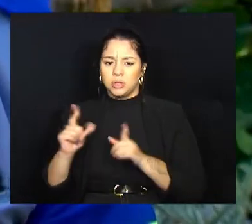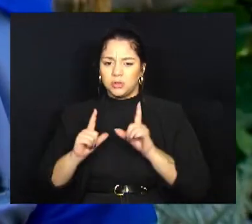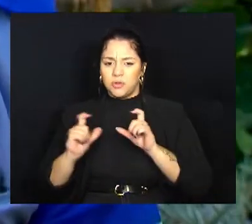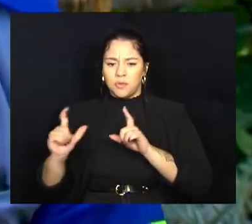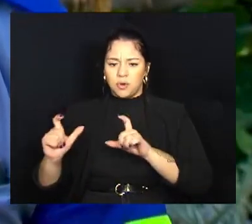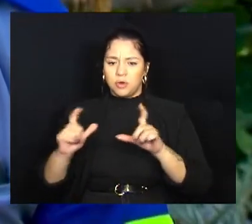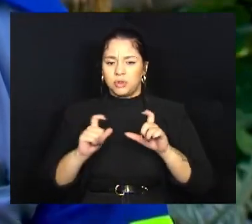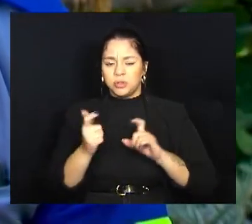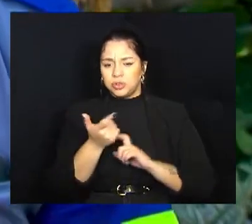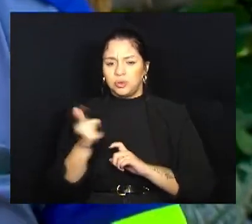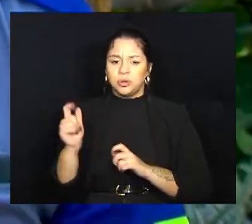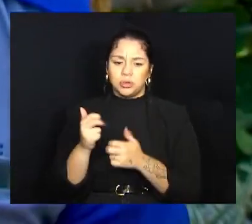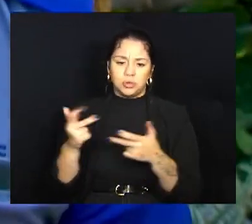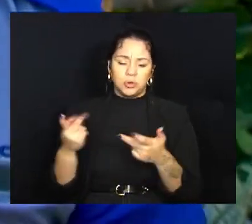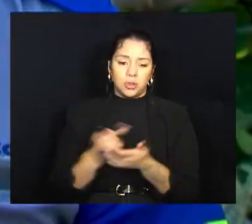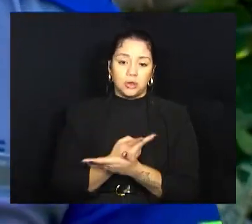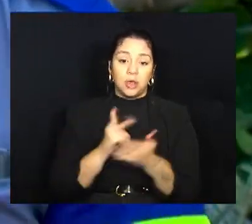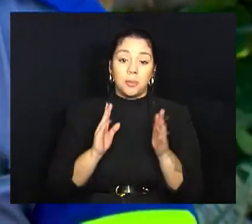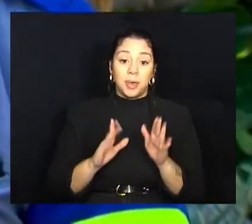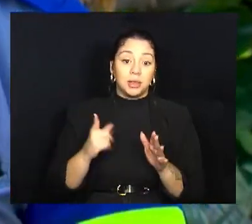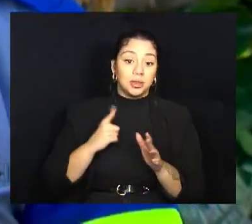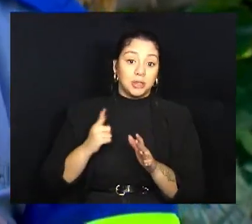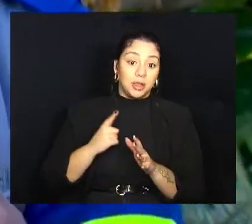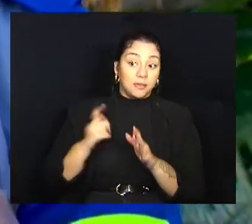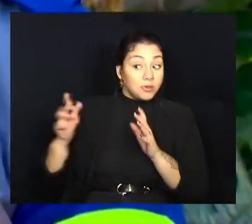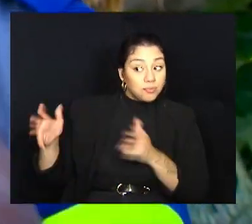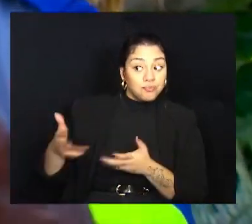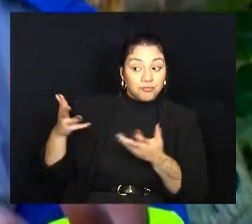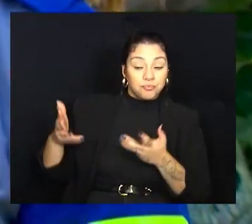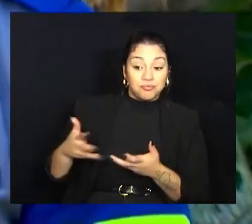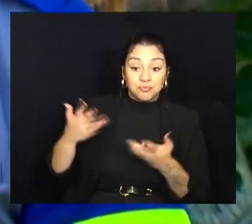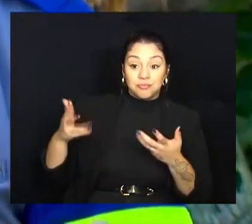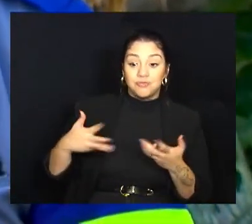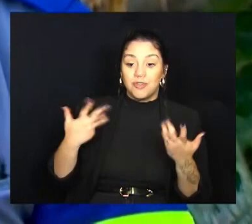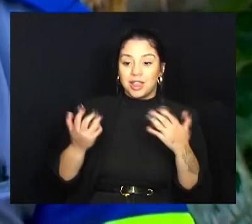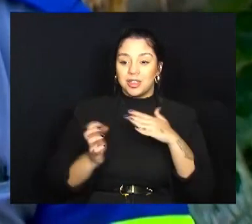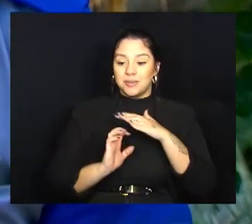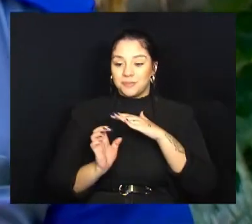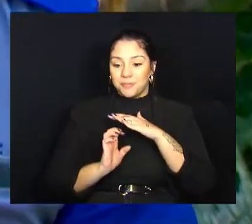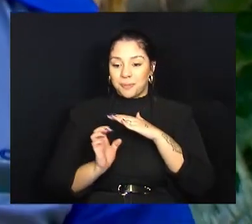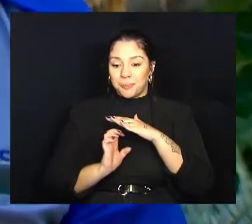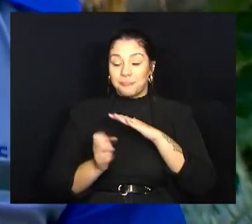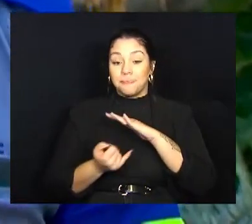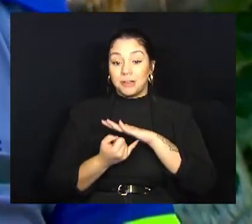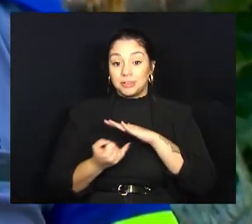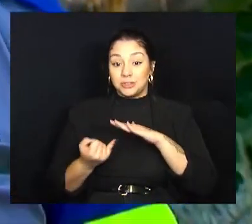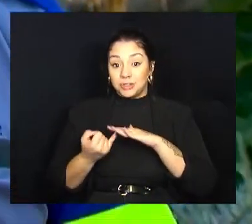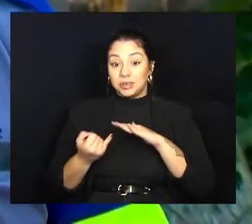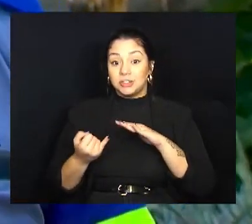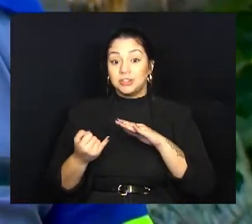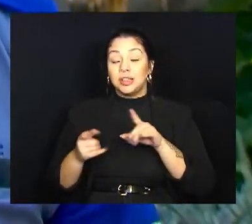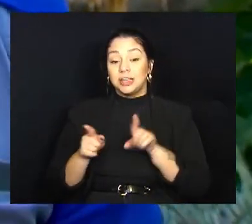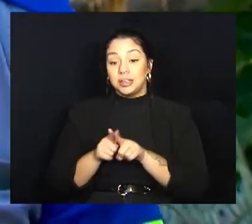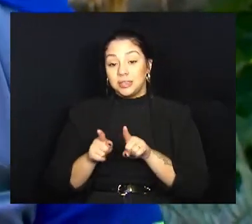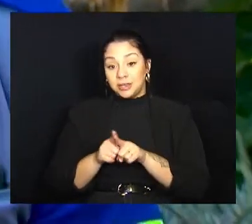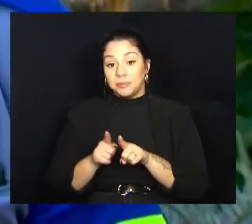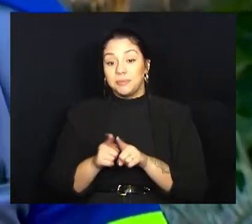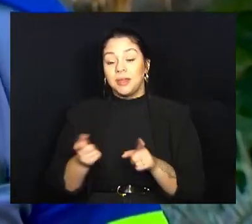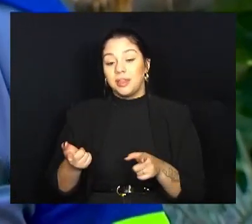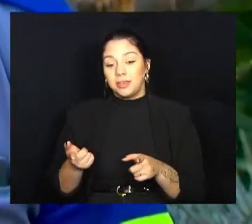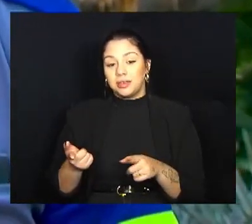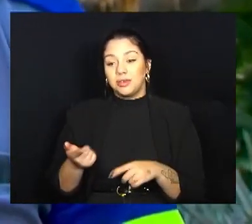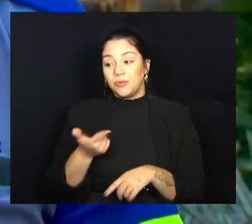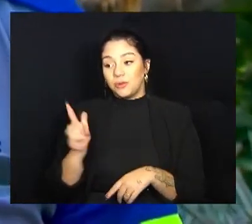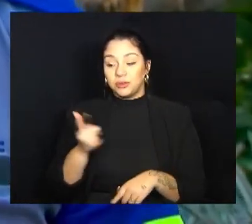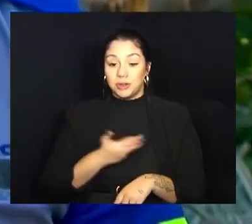outras situações, mas com o incentivo da empresa, da parte institucional e dos amigos, eu acabei disponibilizando essa e